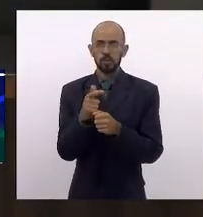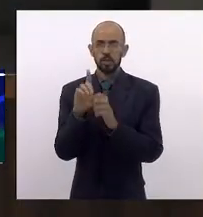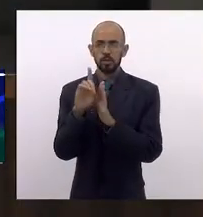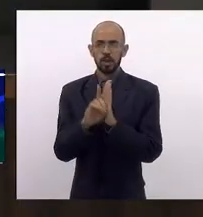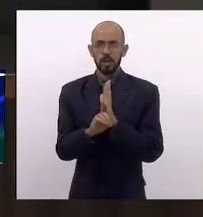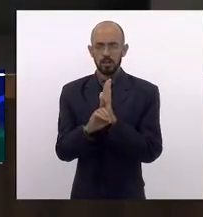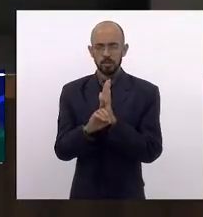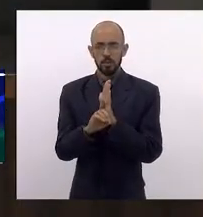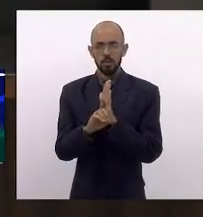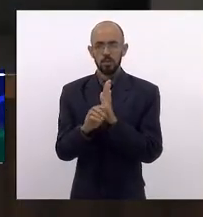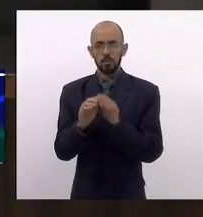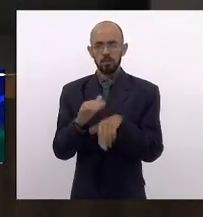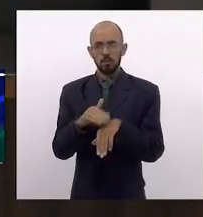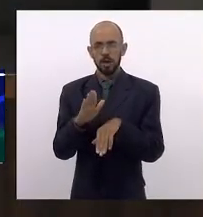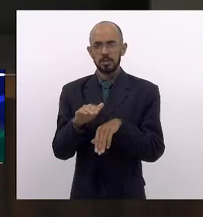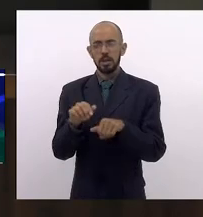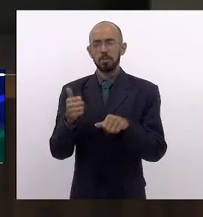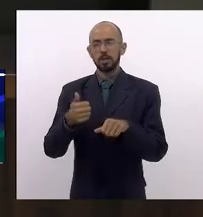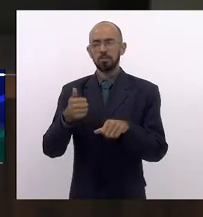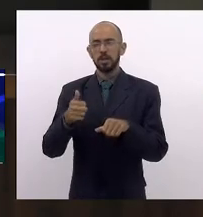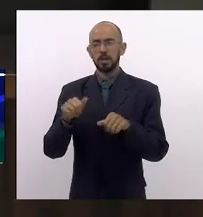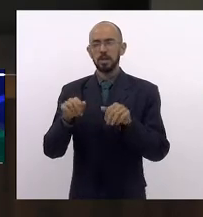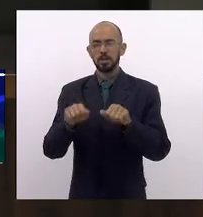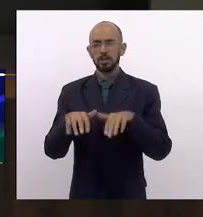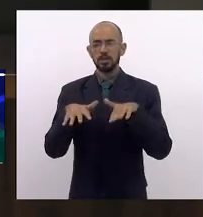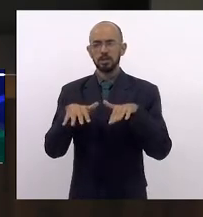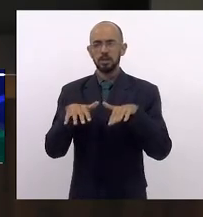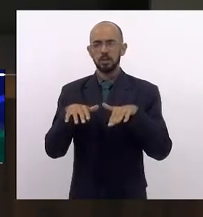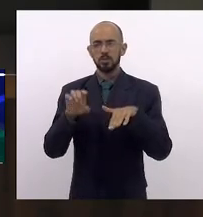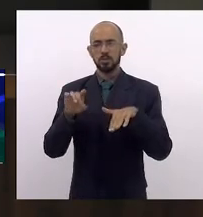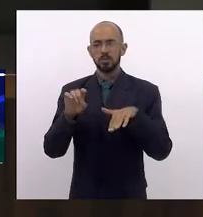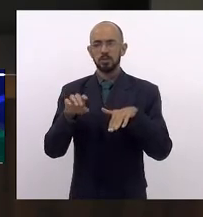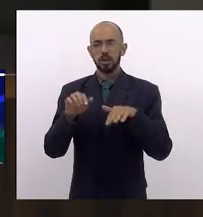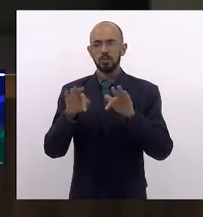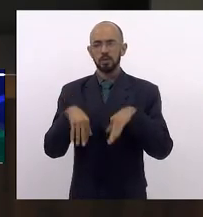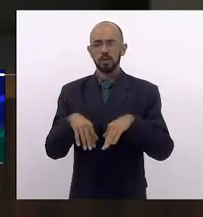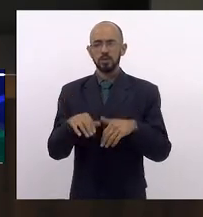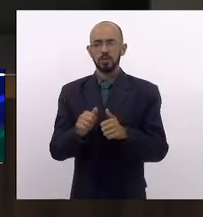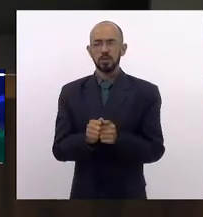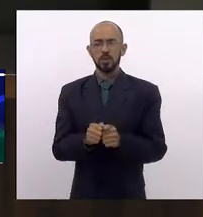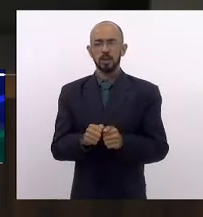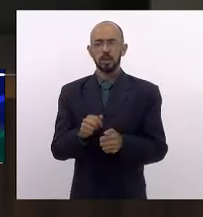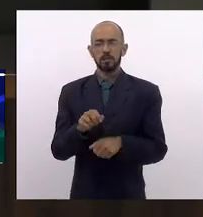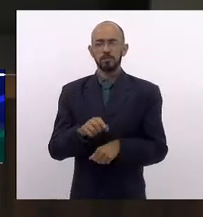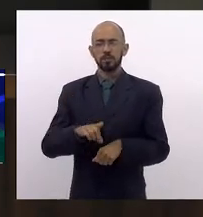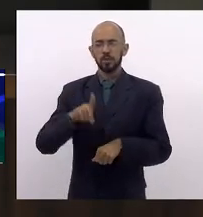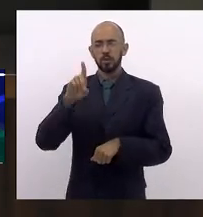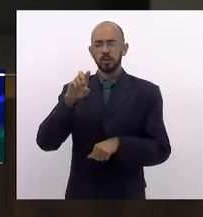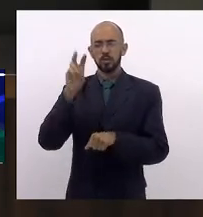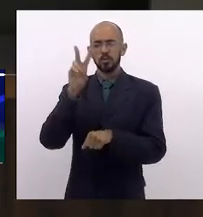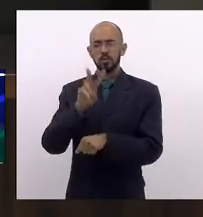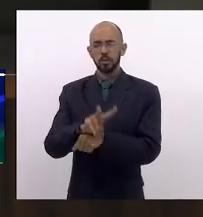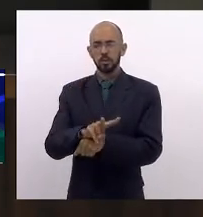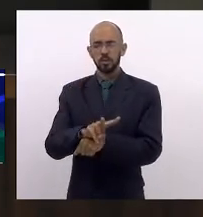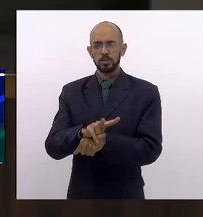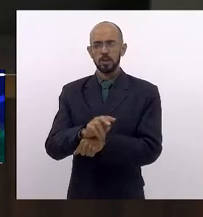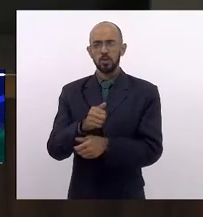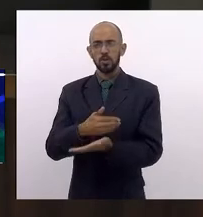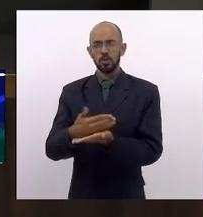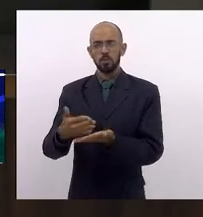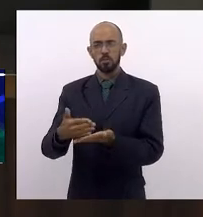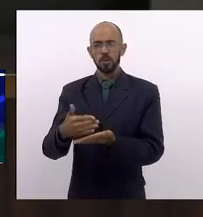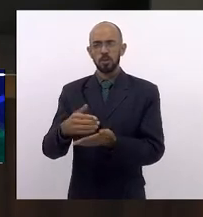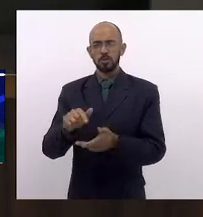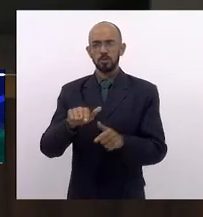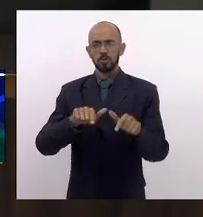declaração de voto a primeira sessão já está encerrado havendo número legal sobre a proteção de Deus iniciamos os nossos trabalhos o presidente da